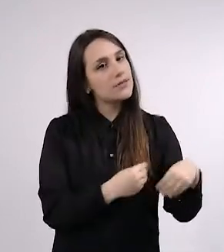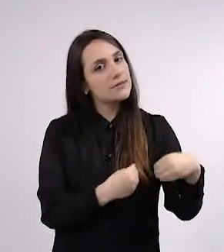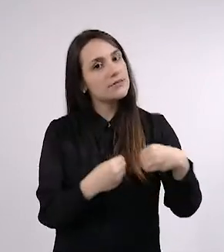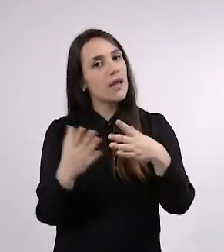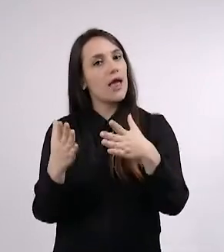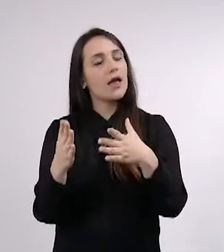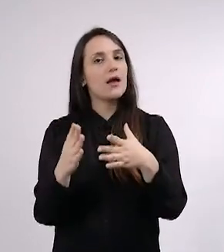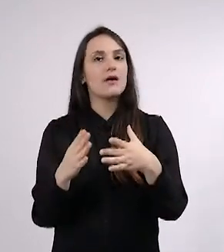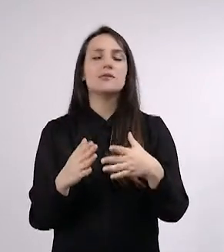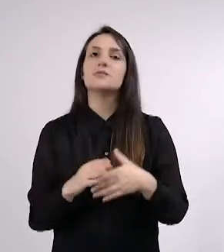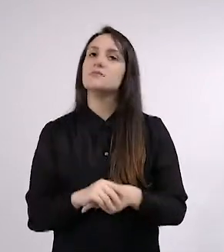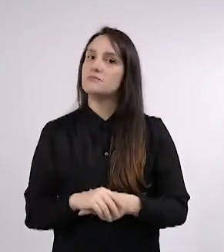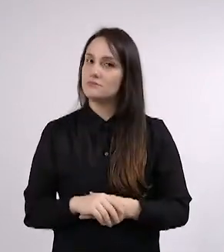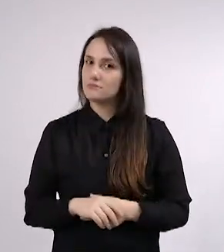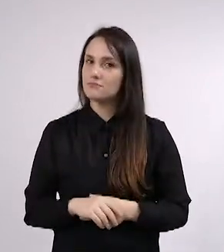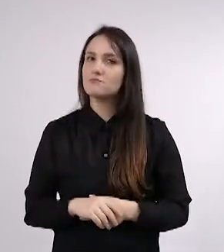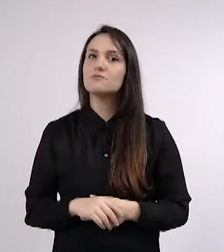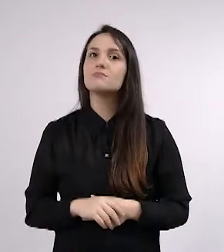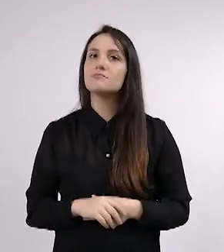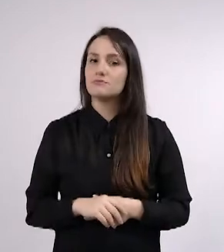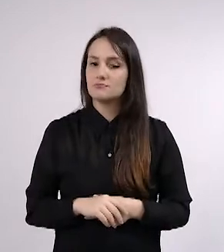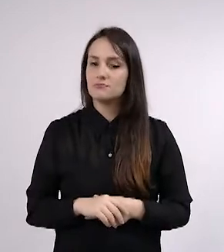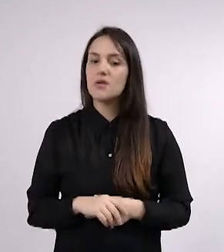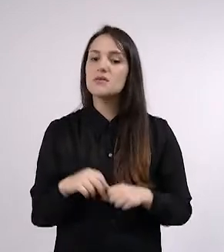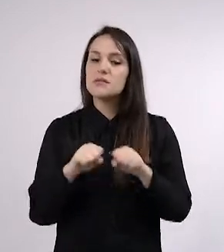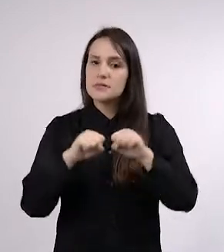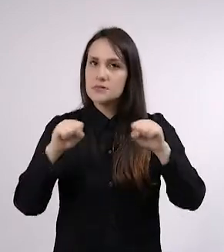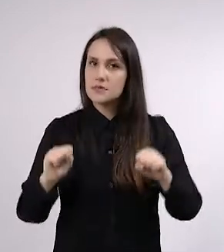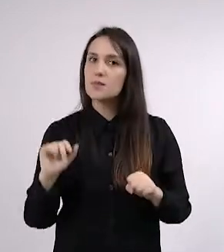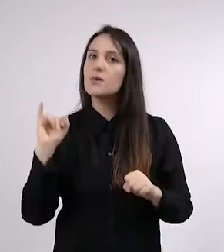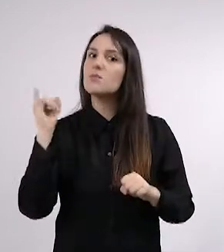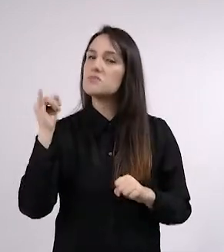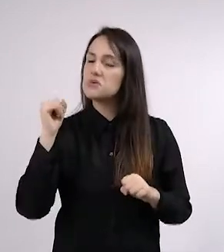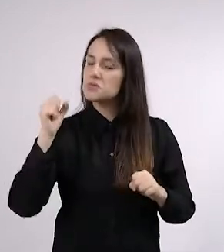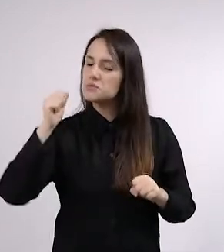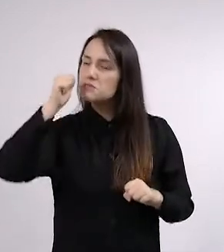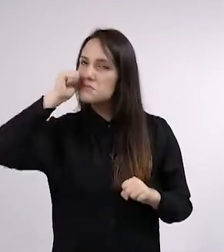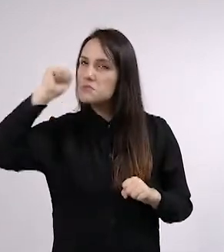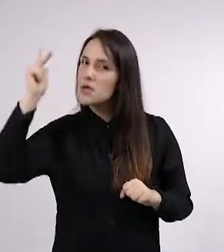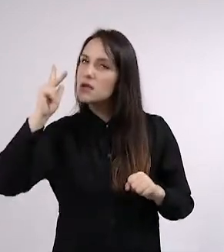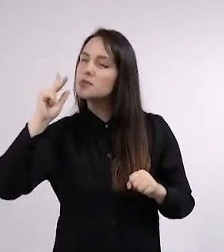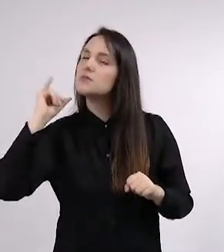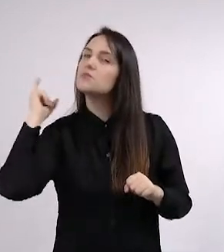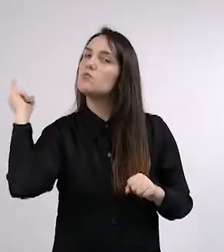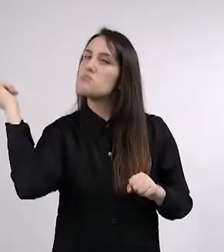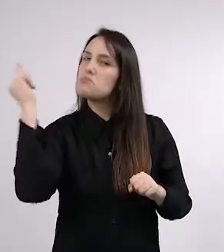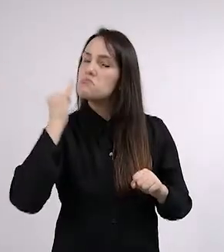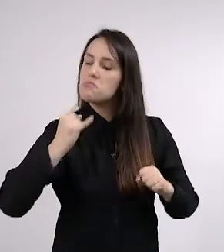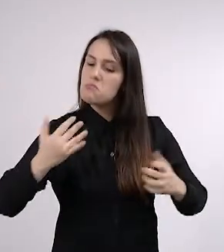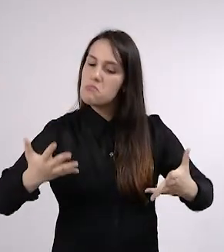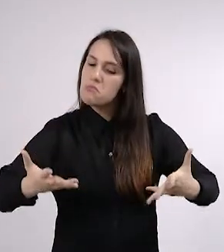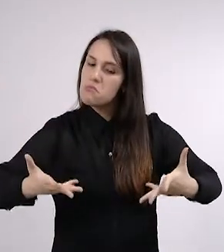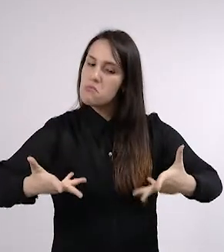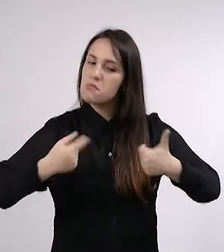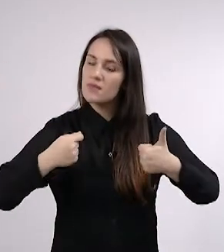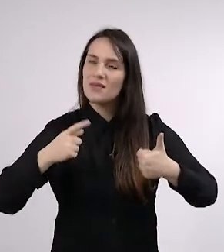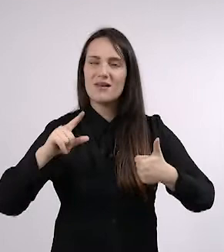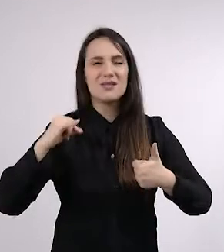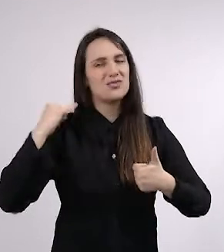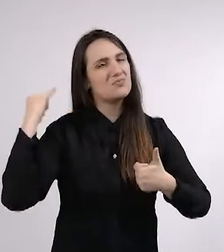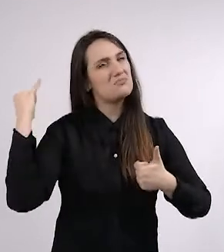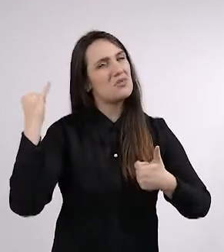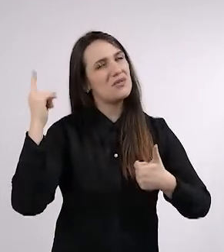entender que o sistema tributário brasileiro é altamente complexo e sofisticado ao mesmo tempo, né? Então, a sonegação